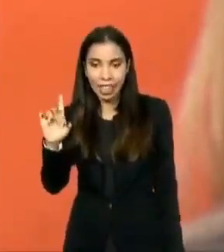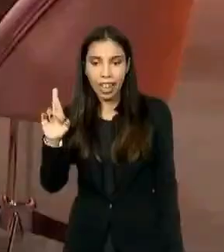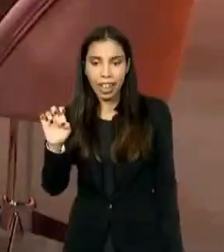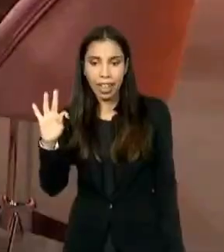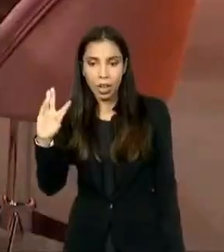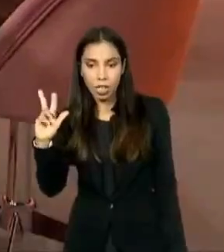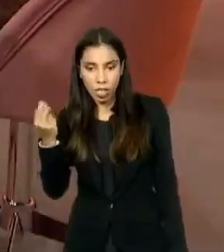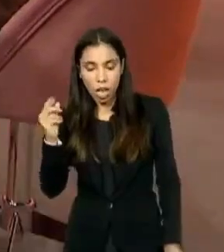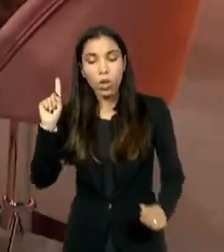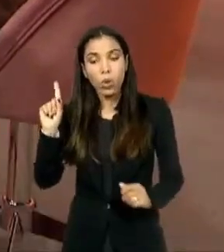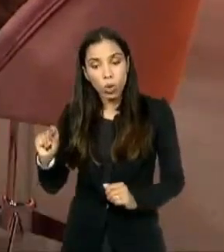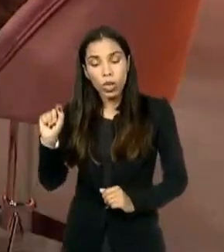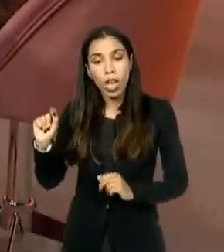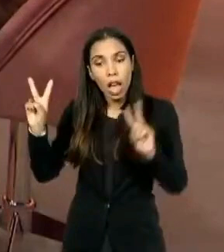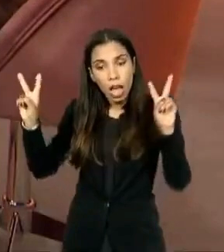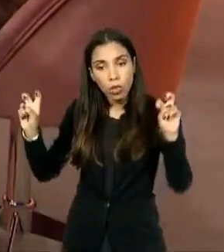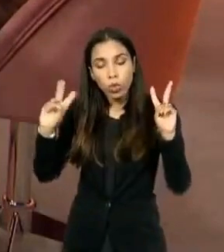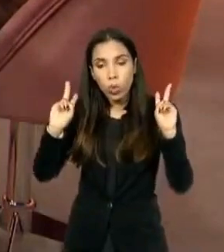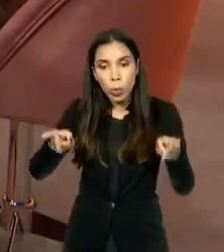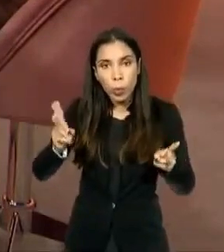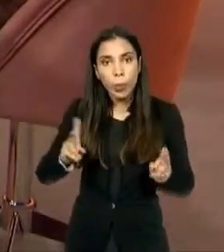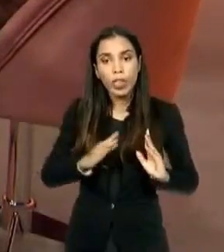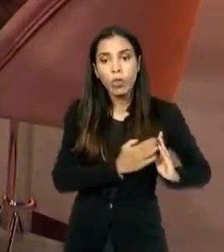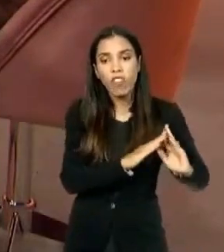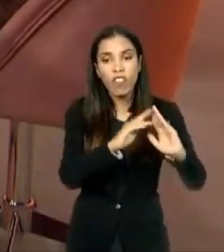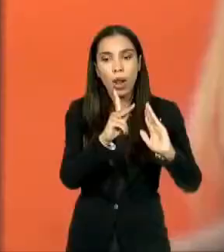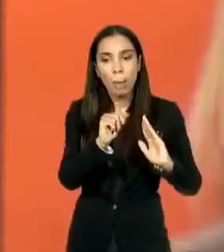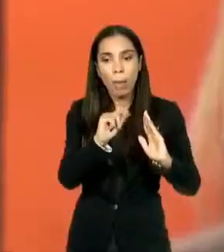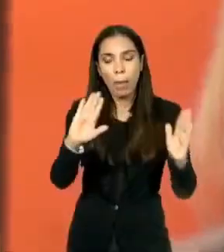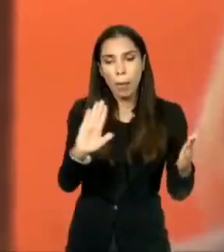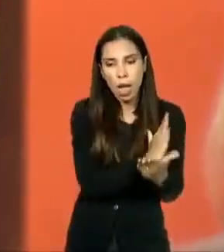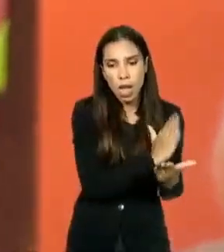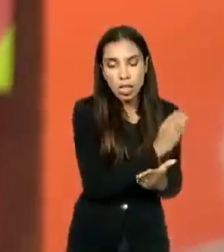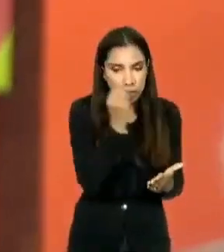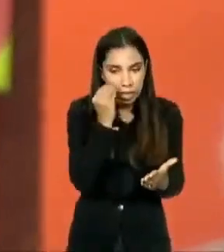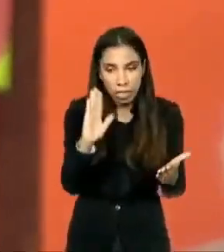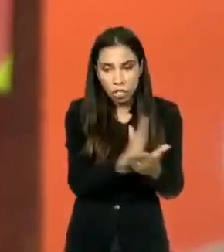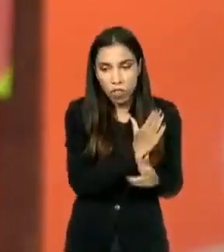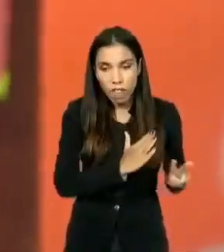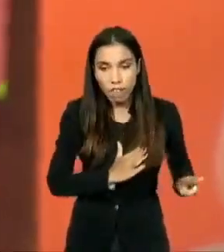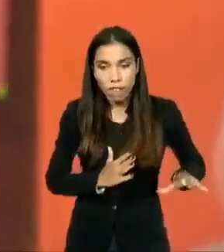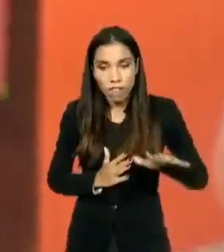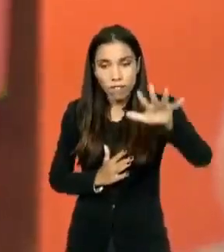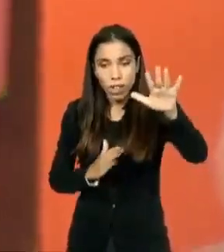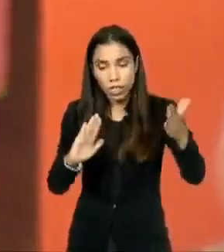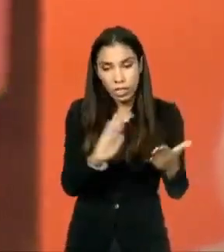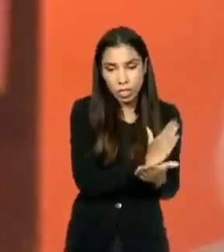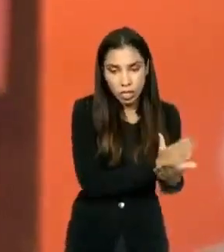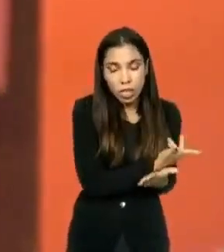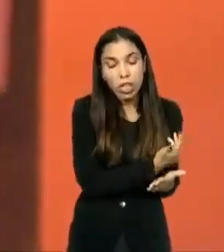assunto que é o Favela do Papa, sobre a remoção, tentativa de remoção do Vidigal. E eu fui chamado para fazer um